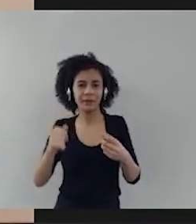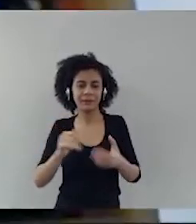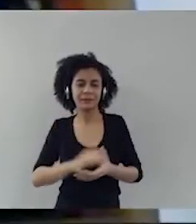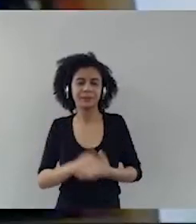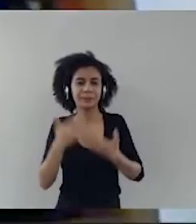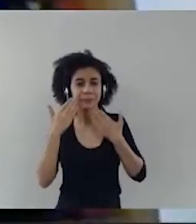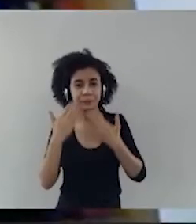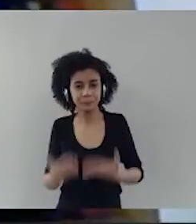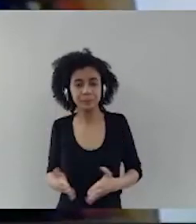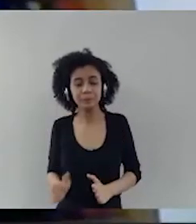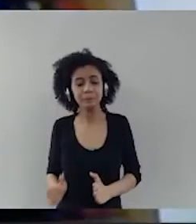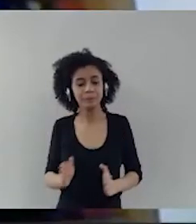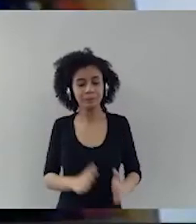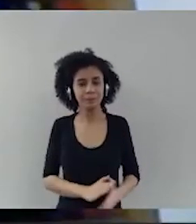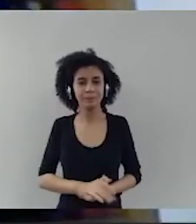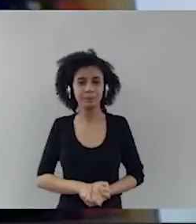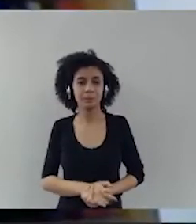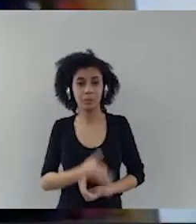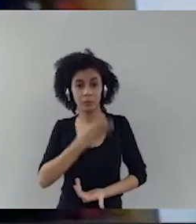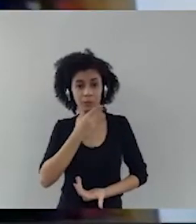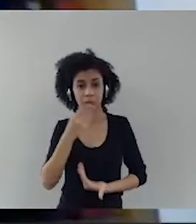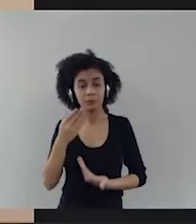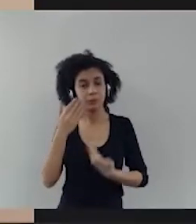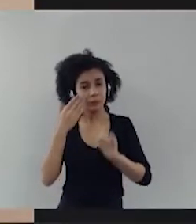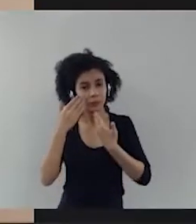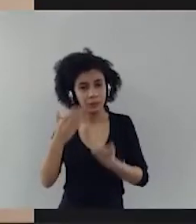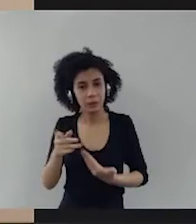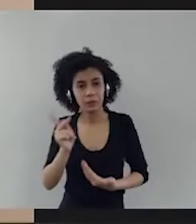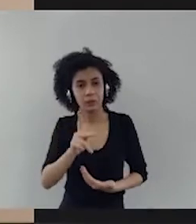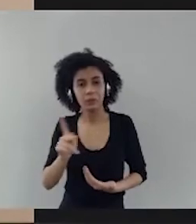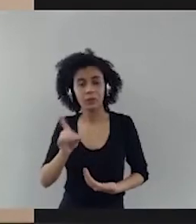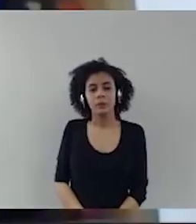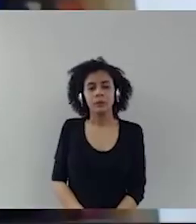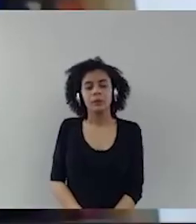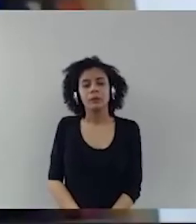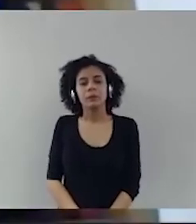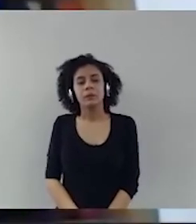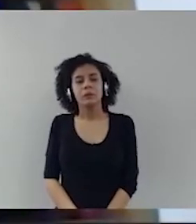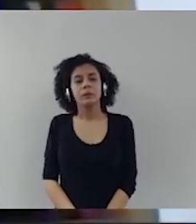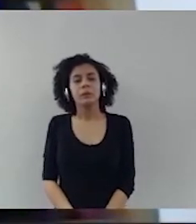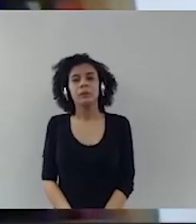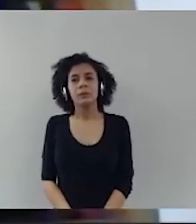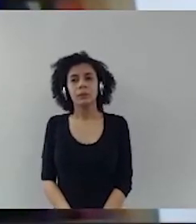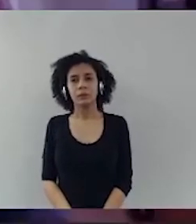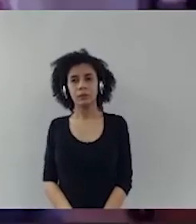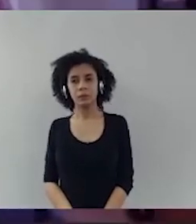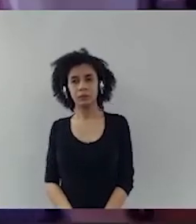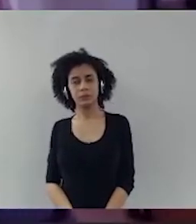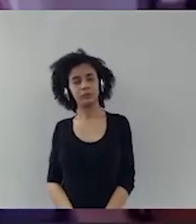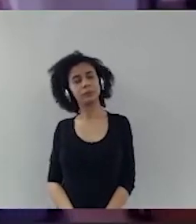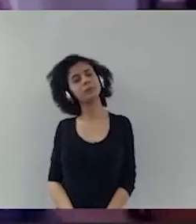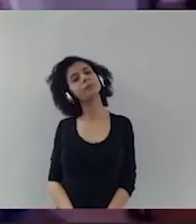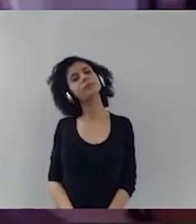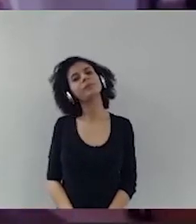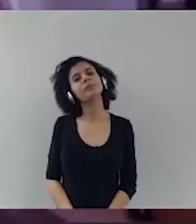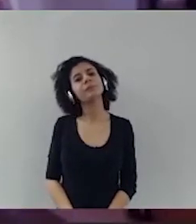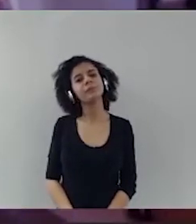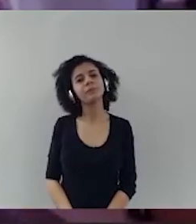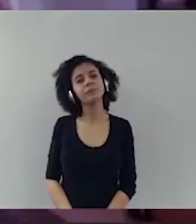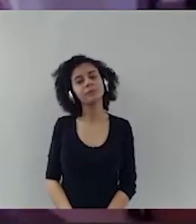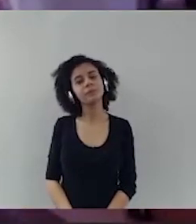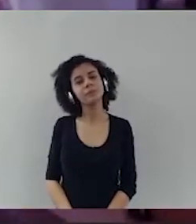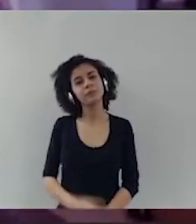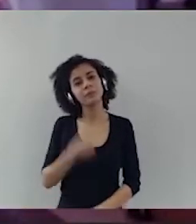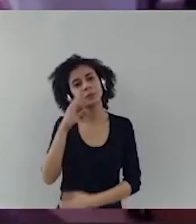Obrigado, Daniela. Professor Edésio, o senhor. Então, boa tarde a todos e todas.